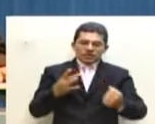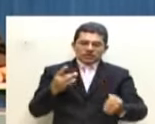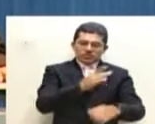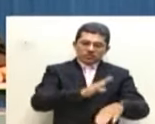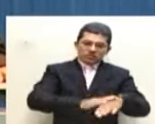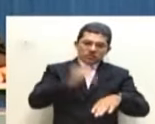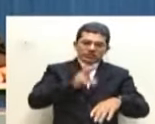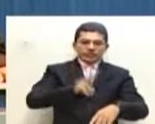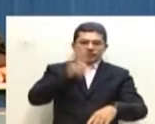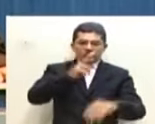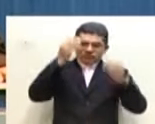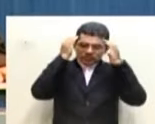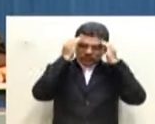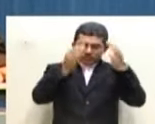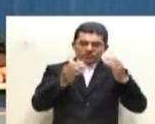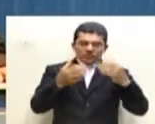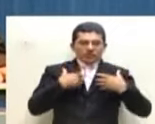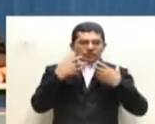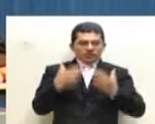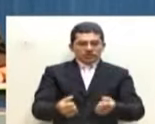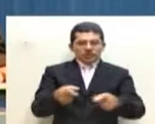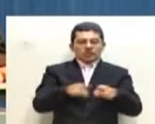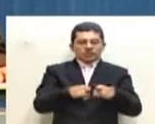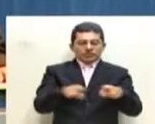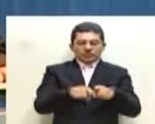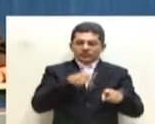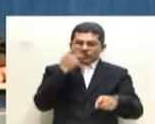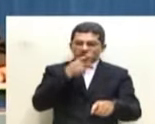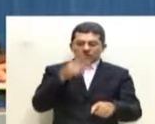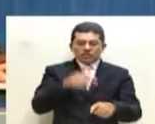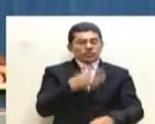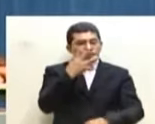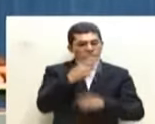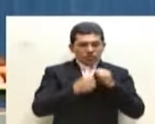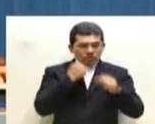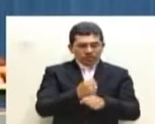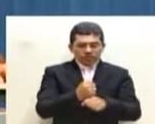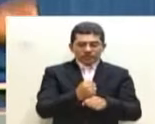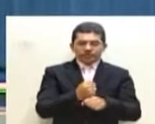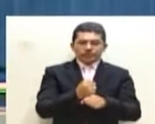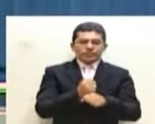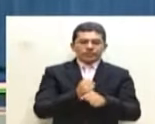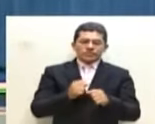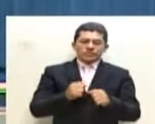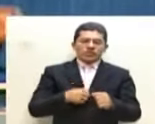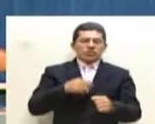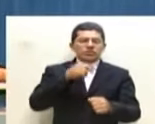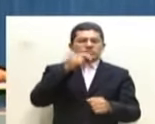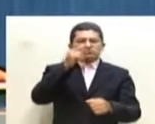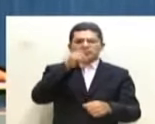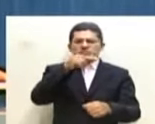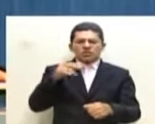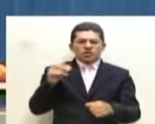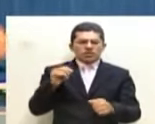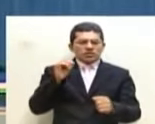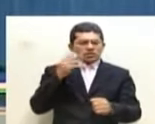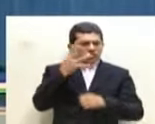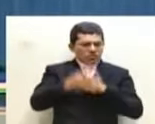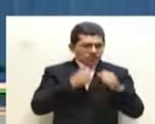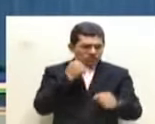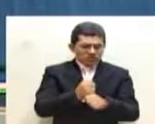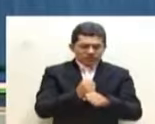mais valorizados. Mas eu quero dizer que durante esses 4 anos, em nenhum momento, deputada Conceição,